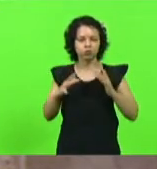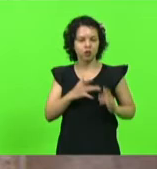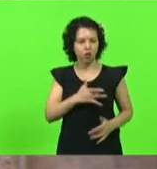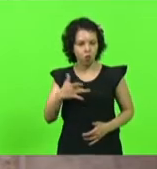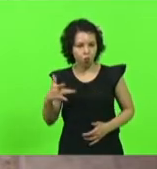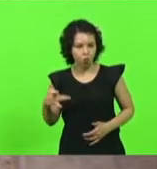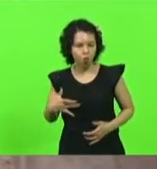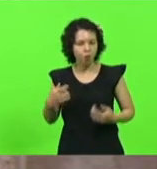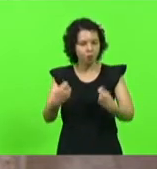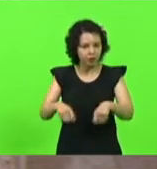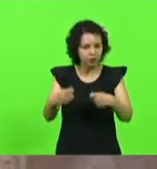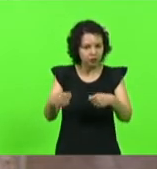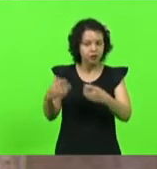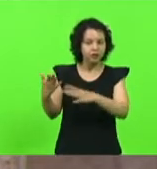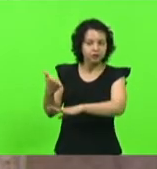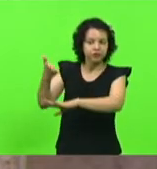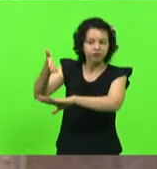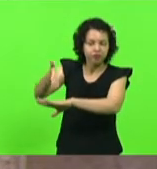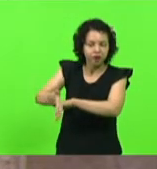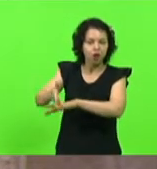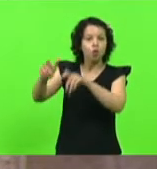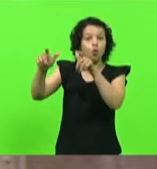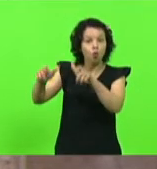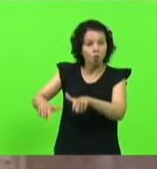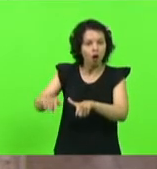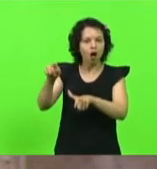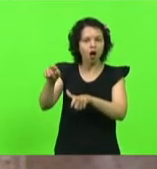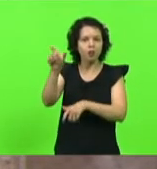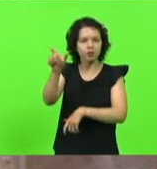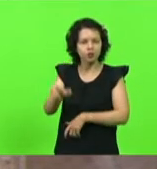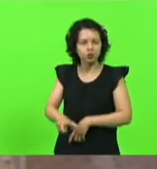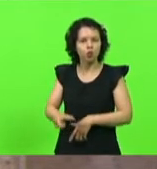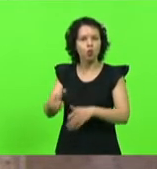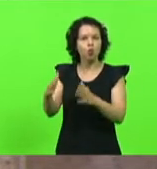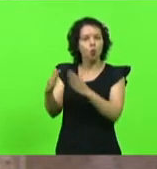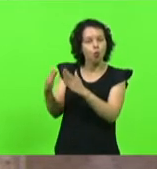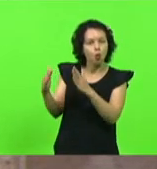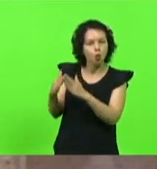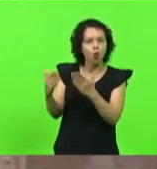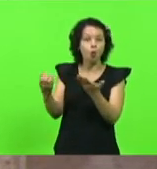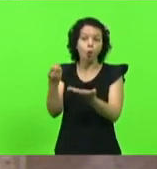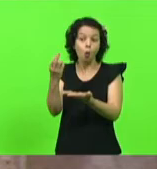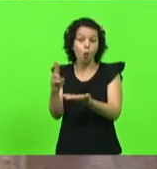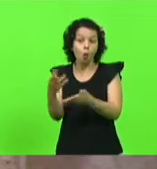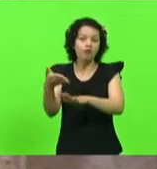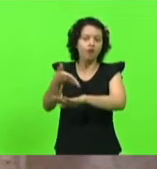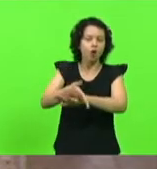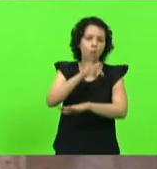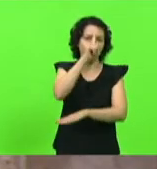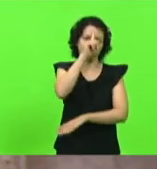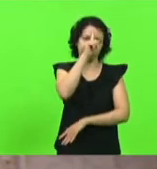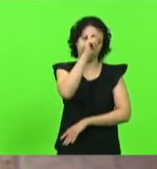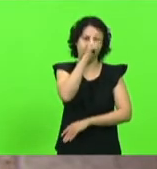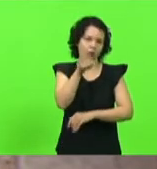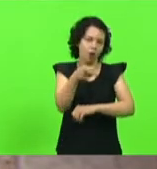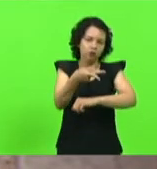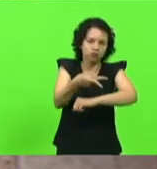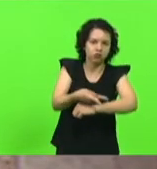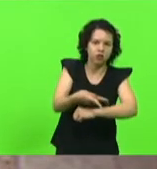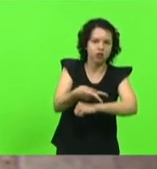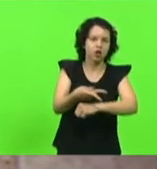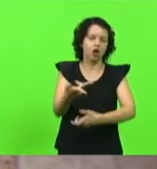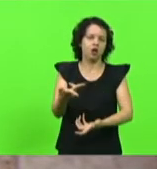local onde essa pessoa mora, ou no hospital em que está internado, enfim, para que sejam tomadas